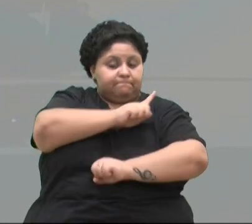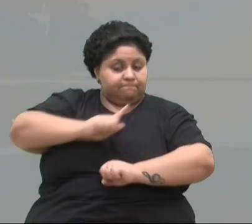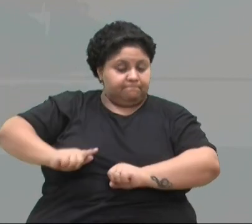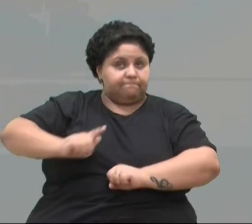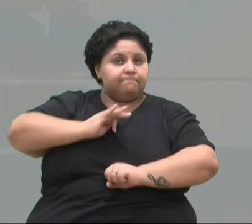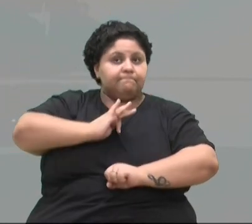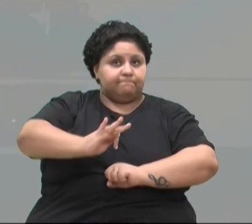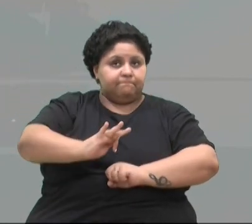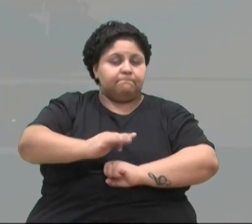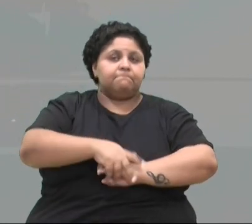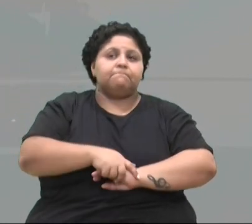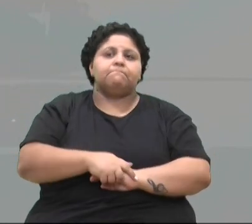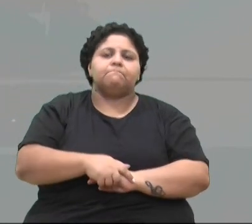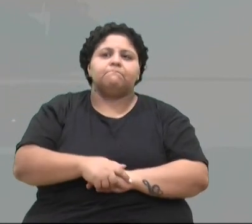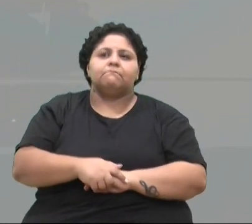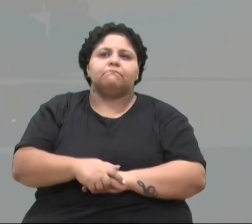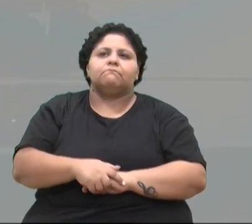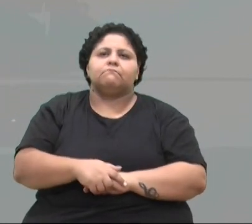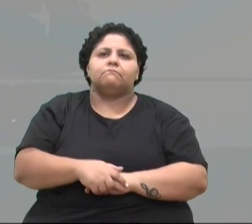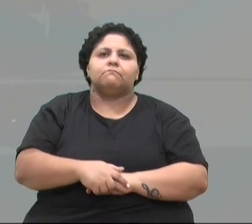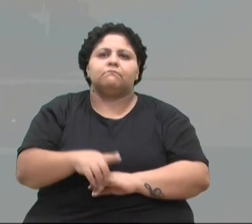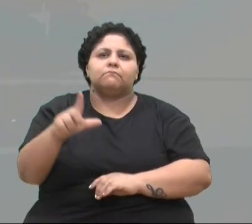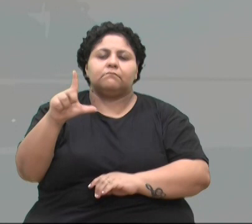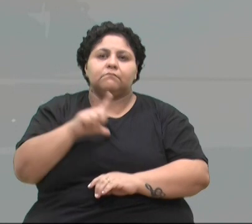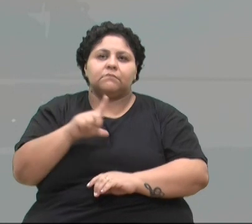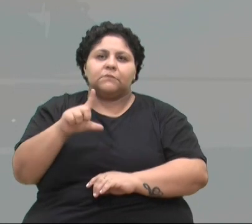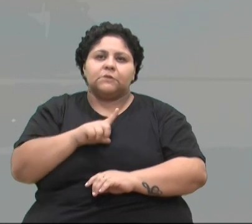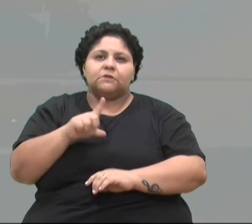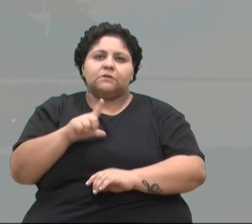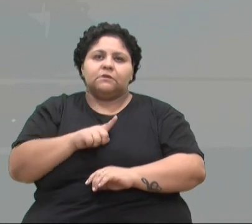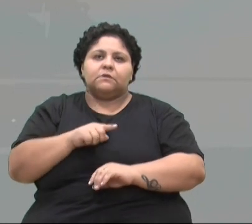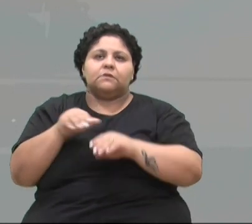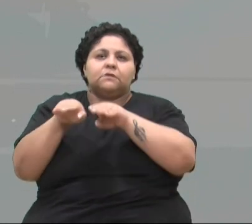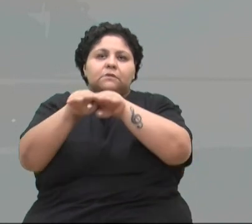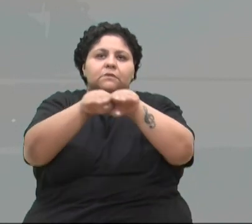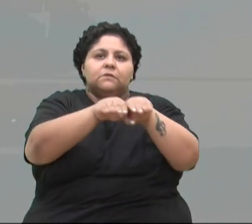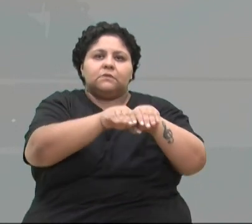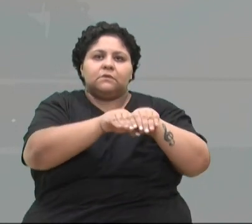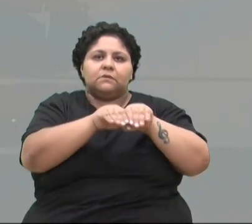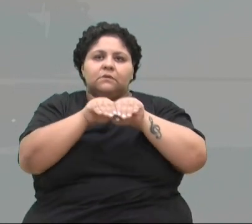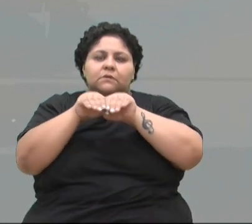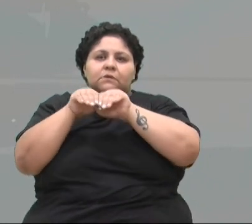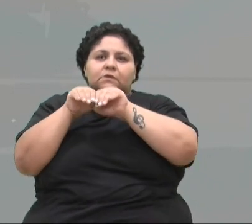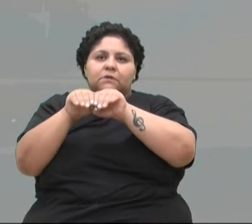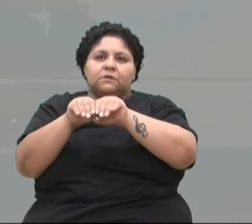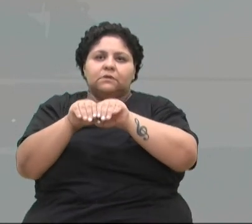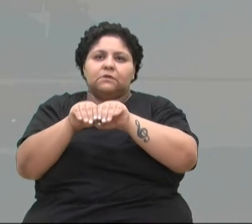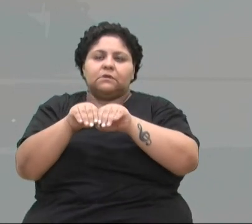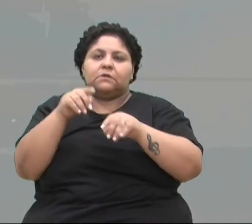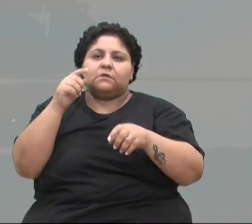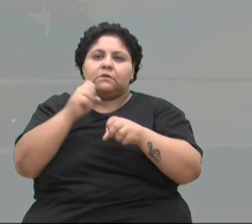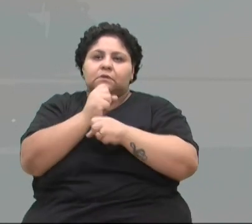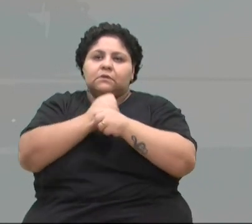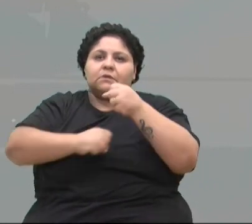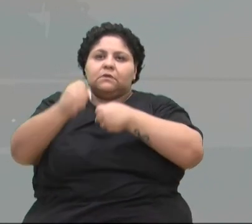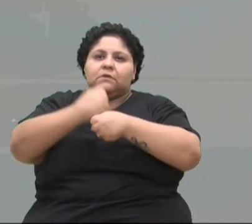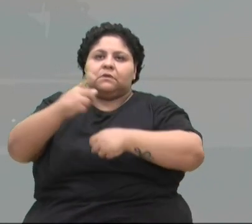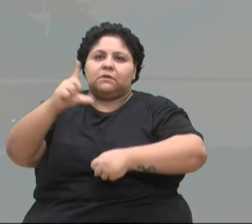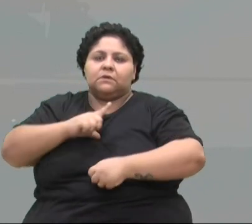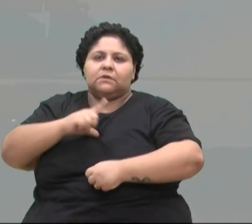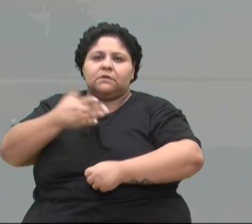federal. Então, nós estamos praticamente empatados aí com o governo federal, porque no ano passado teve uma